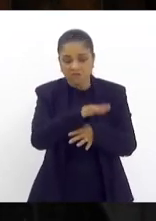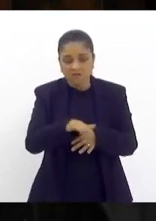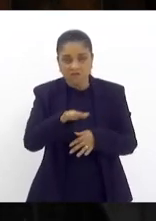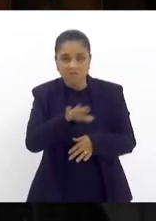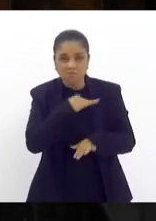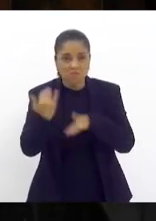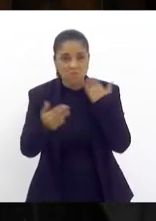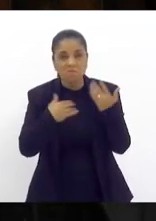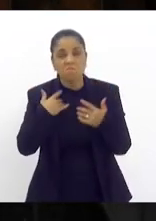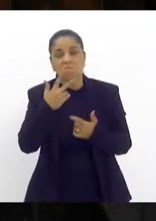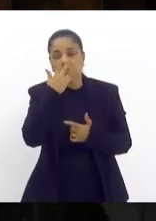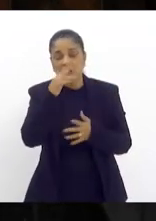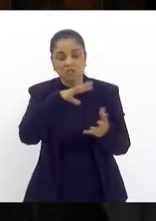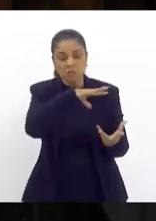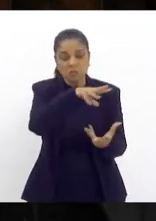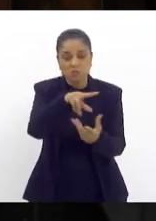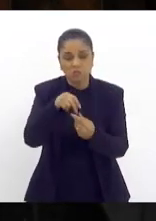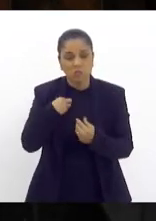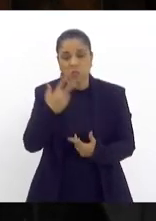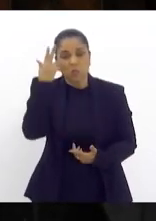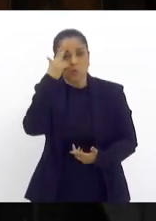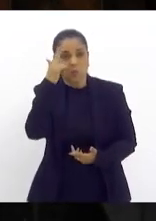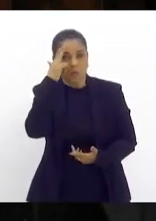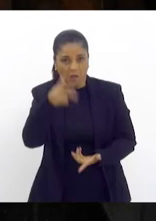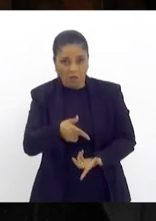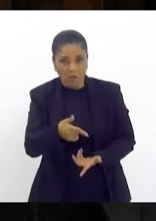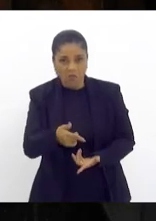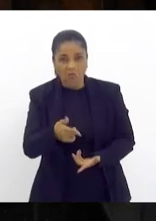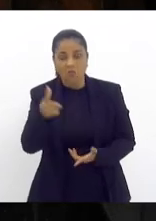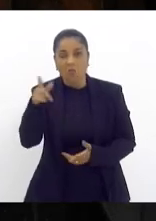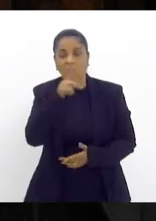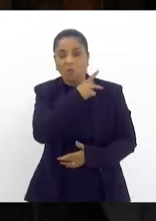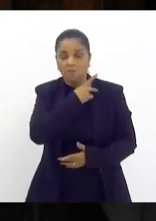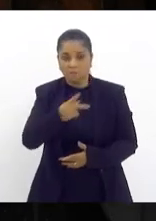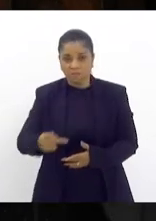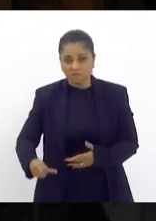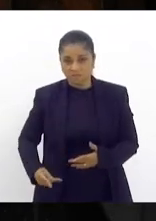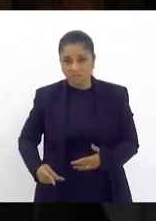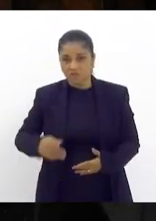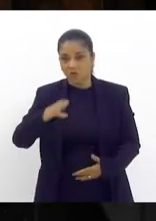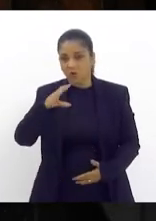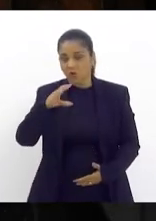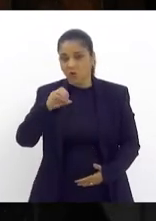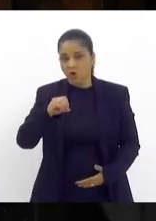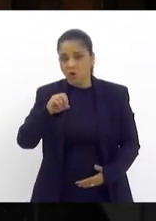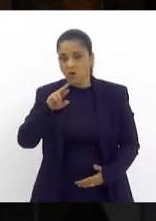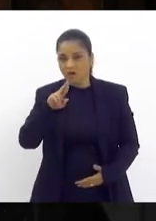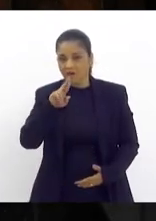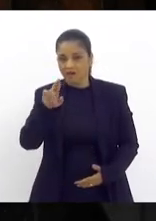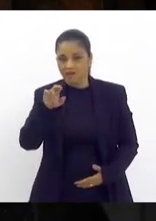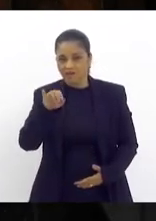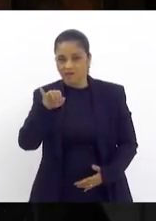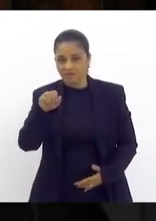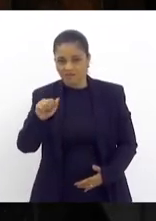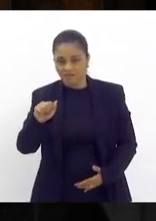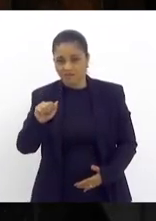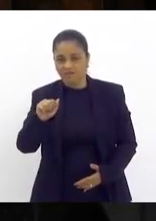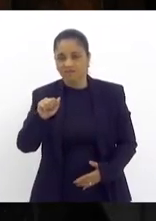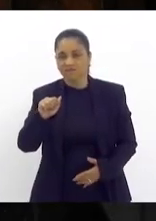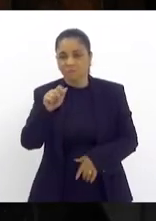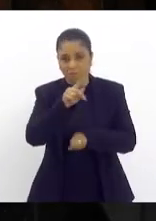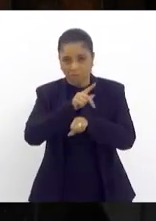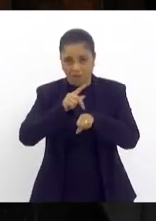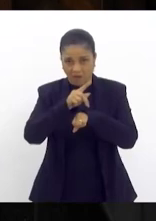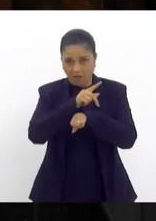O presidente da Coreia vem a público para se vangloriar que